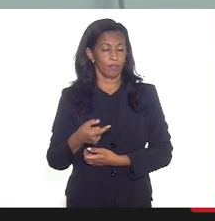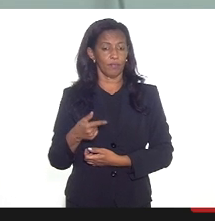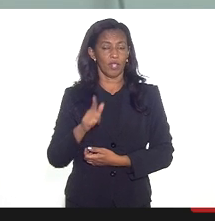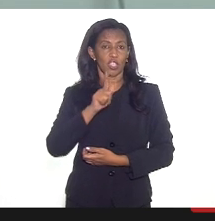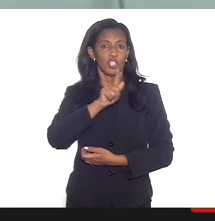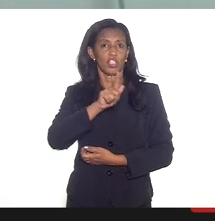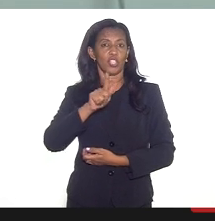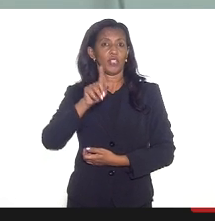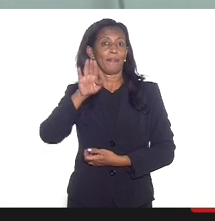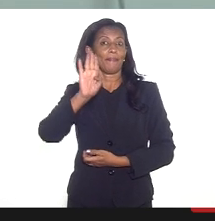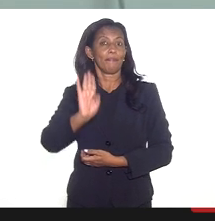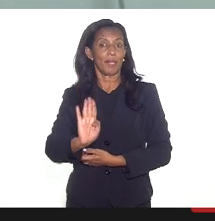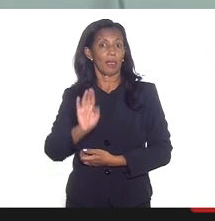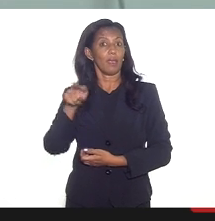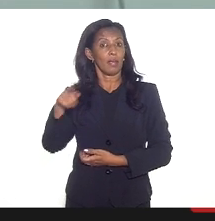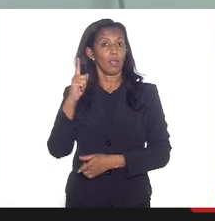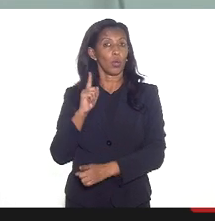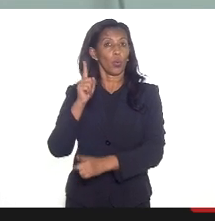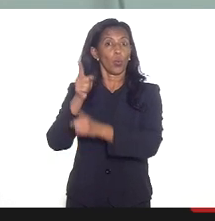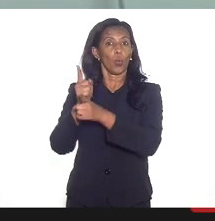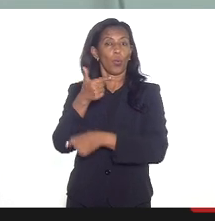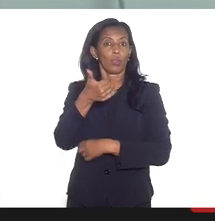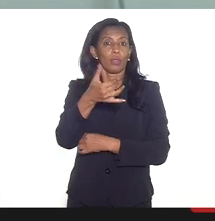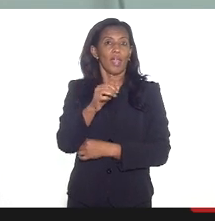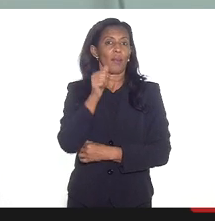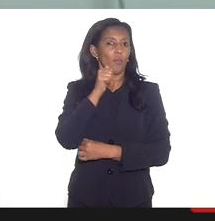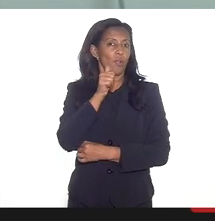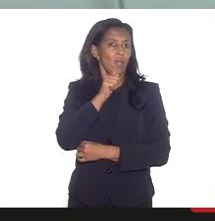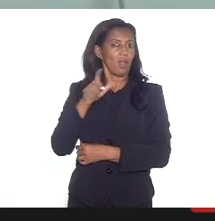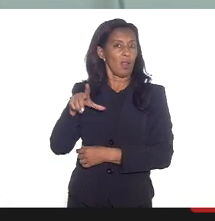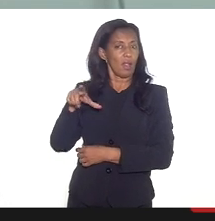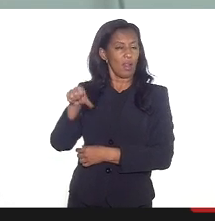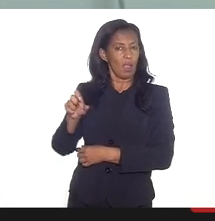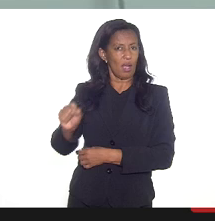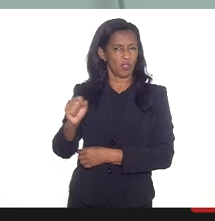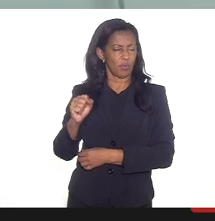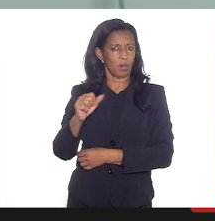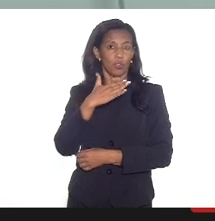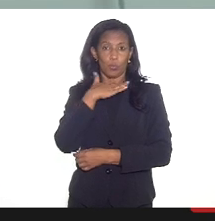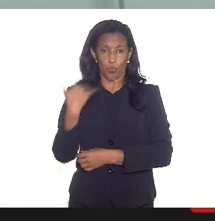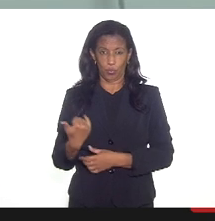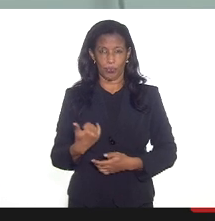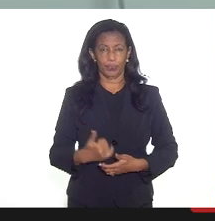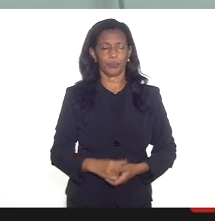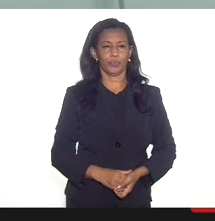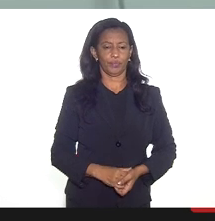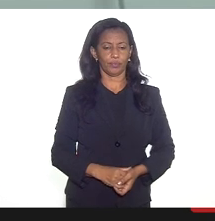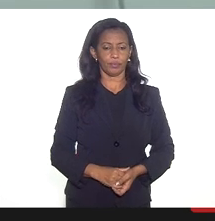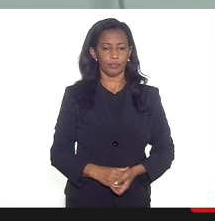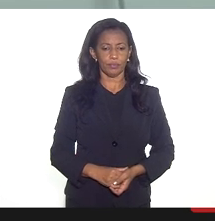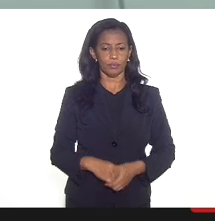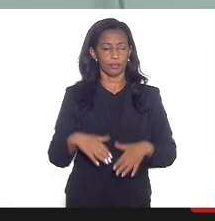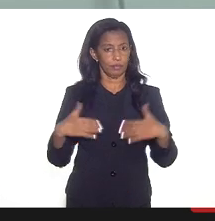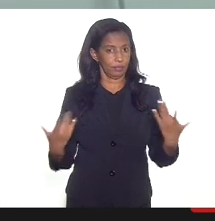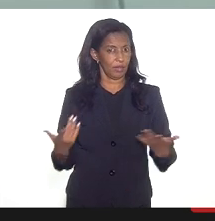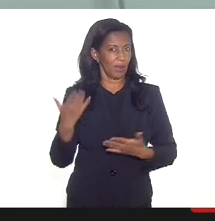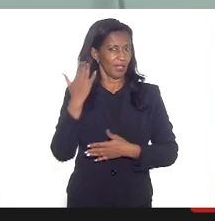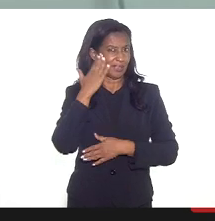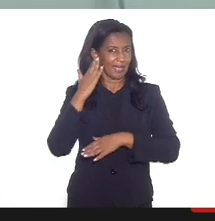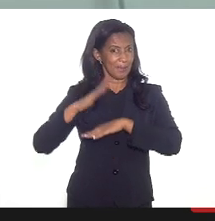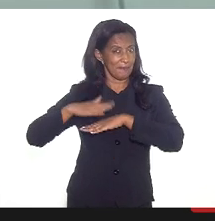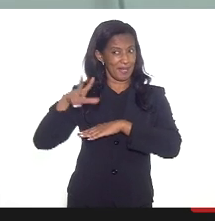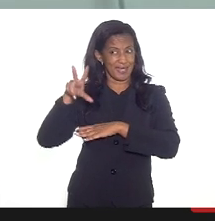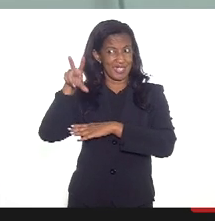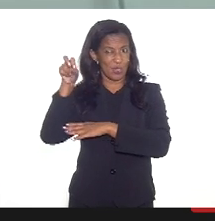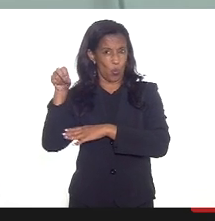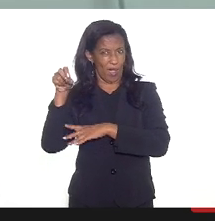GGB, em que eles encontram 10 mulheres lésbicas assassinadas. Então, a gente sai de mais de